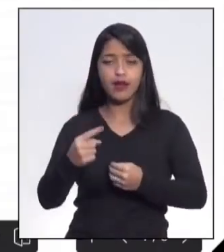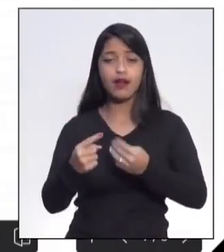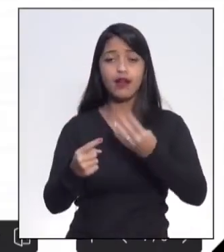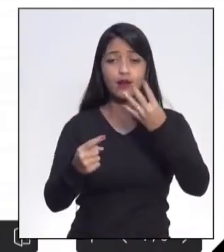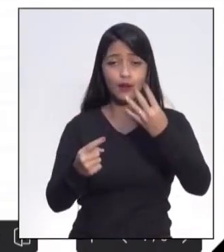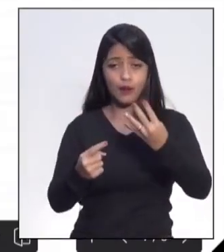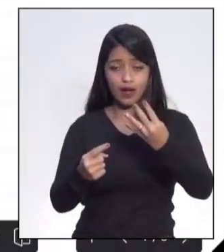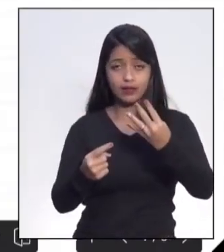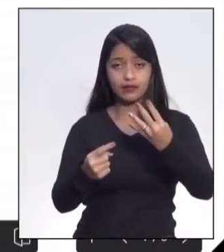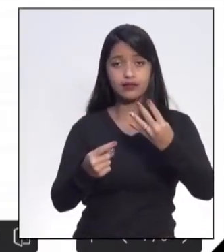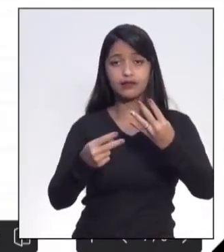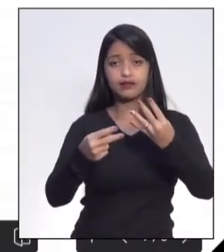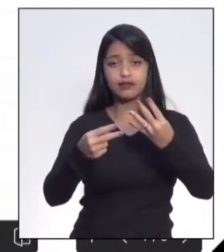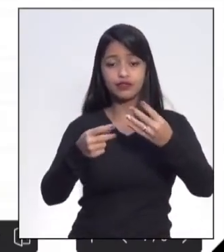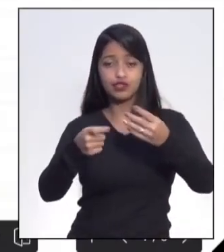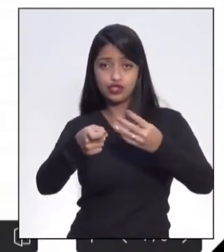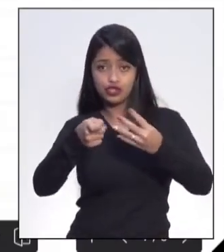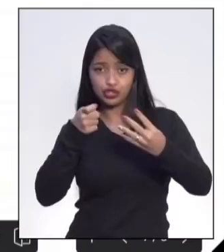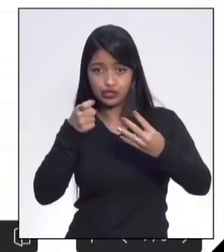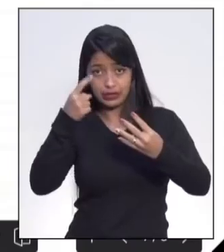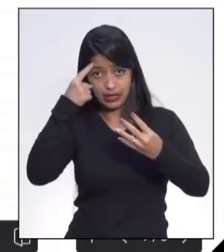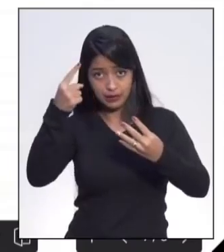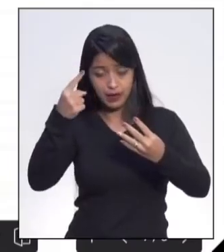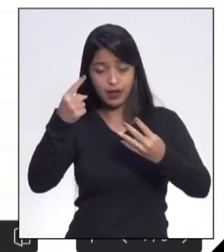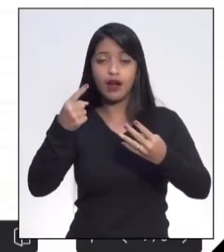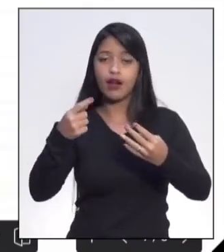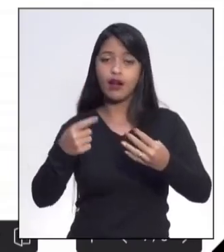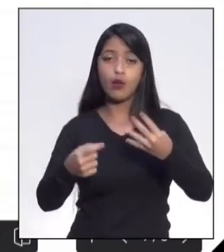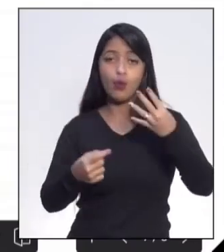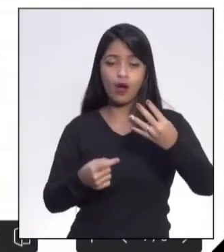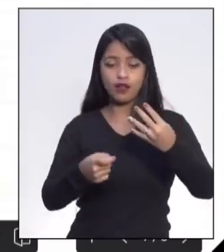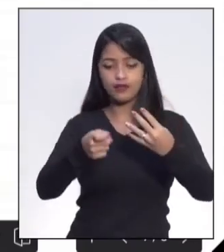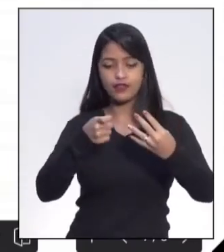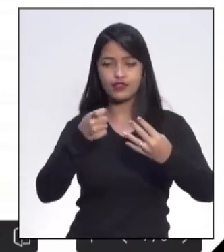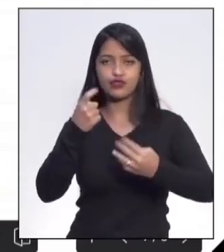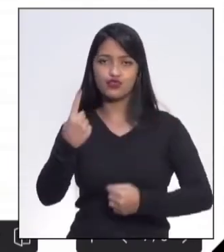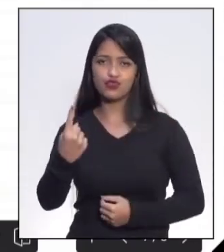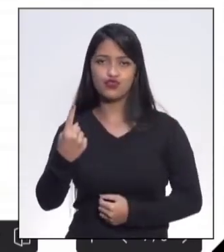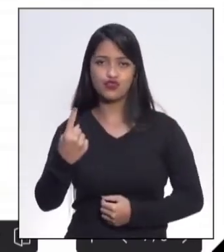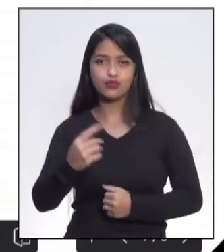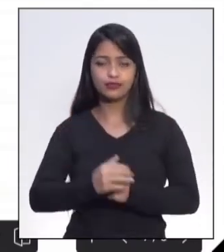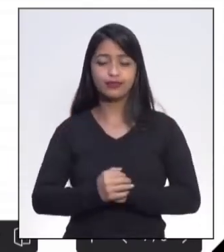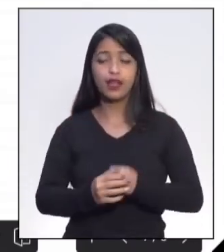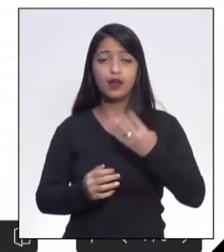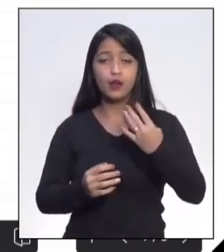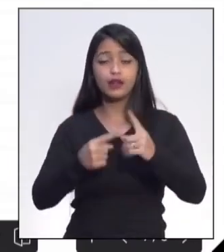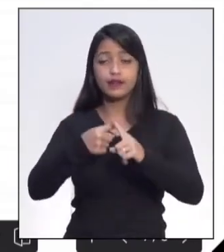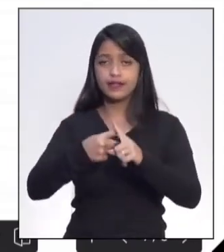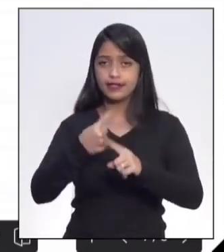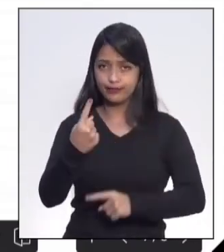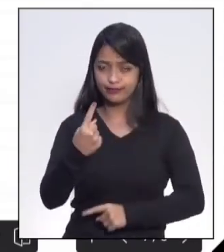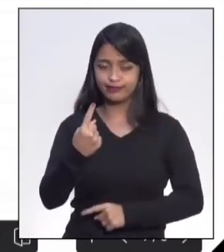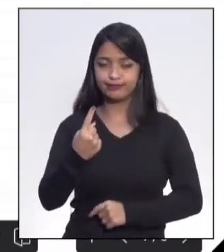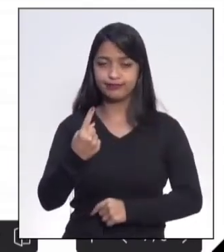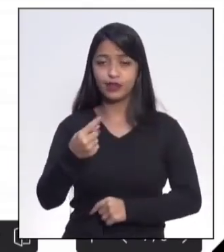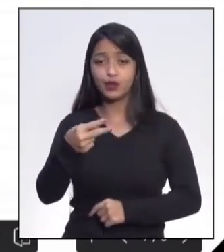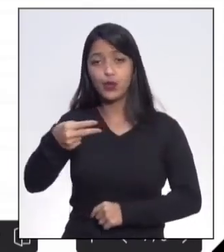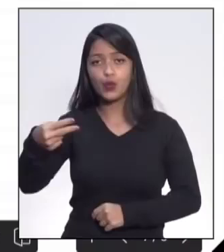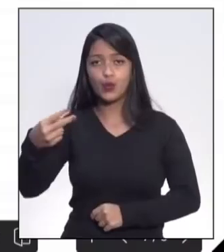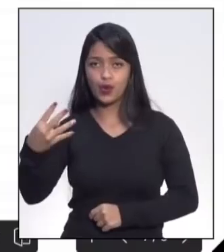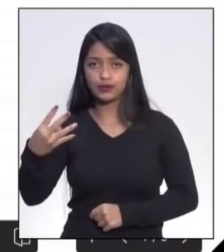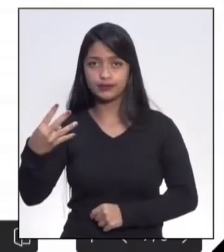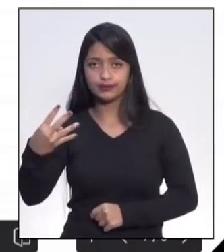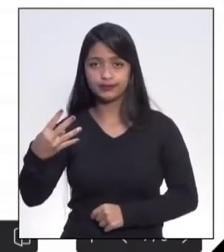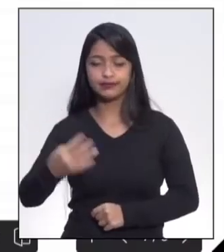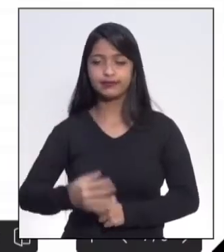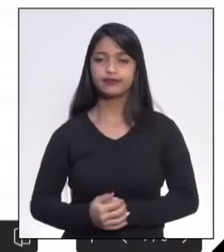x. Então, vai ficar 4 vezes 1. 4 vezes 1 é igual a 4. Então,